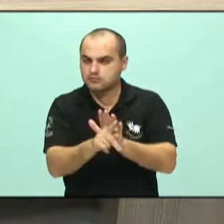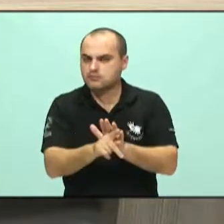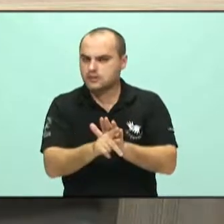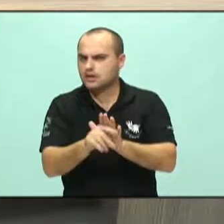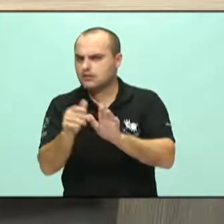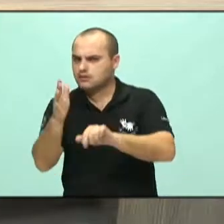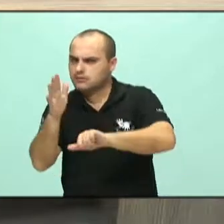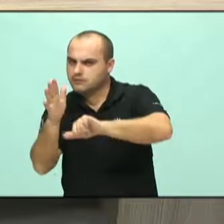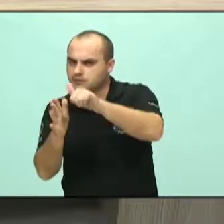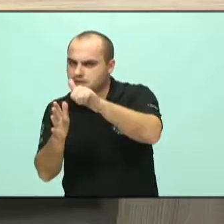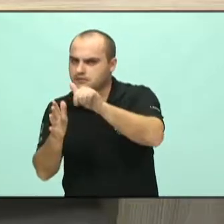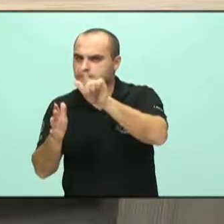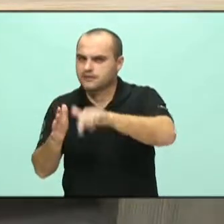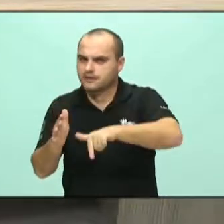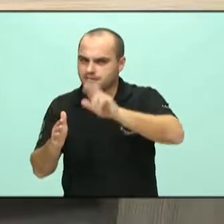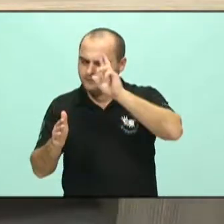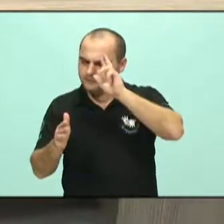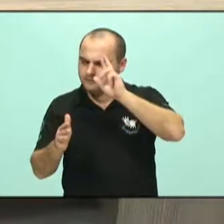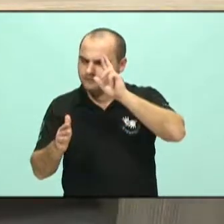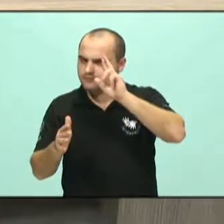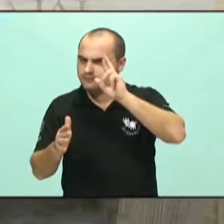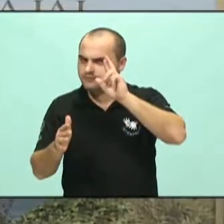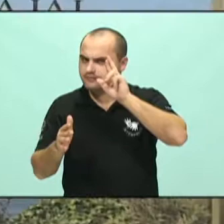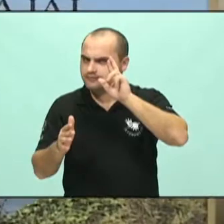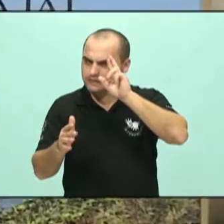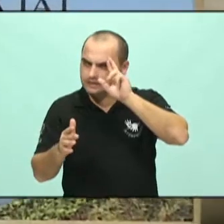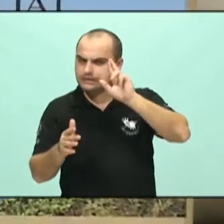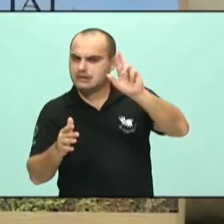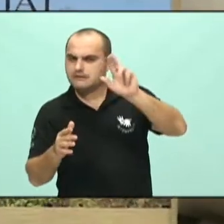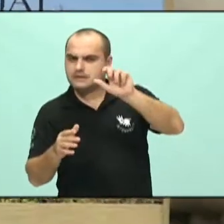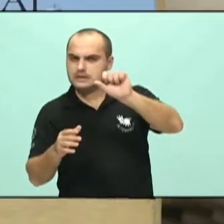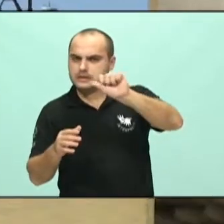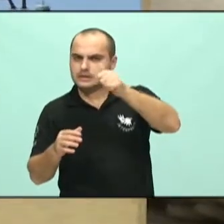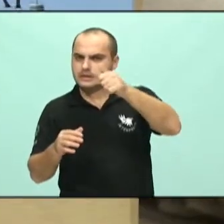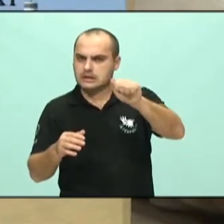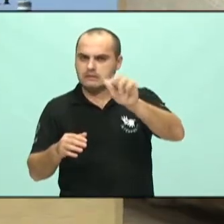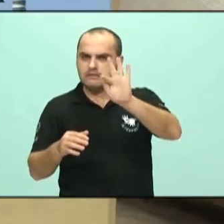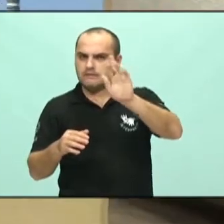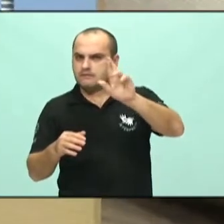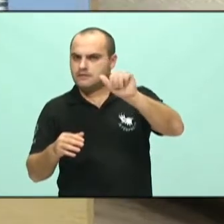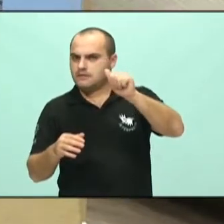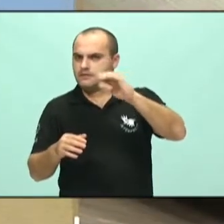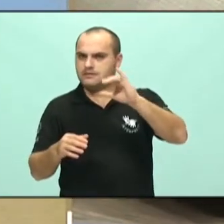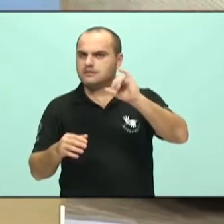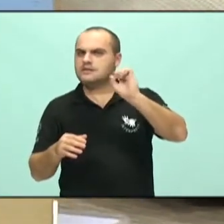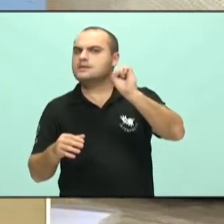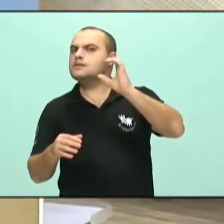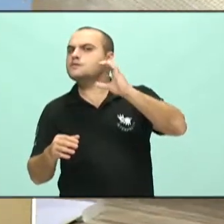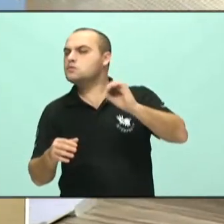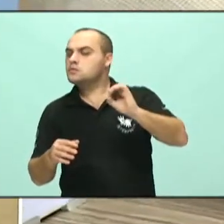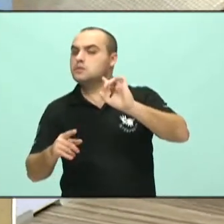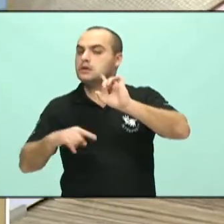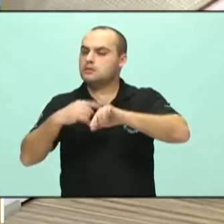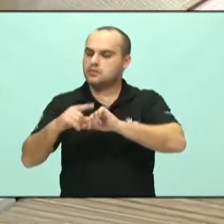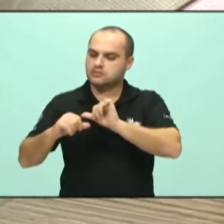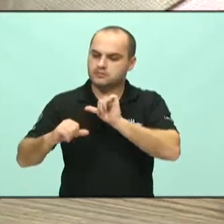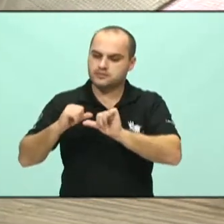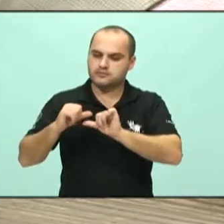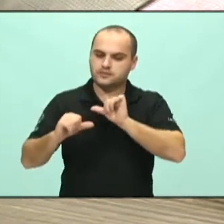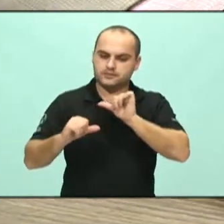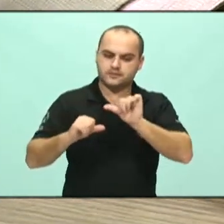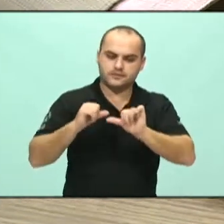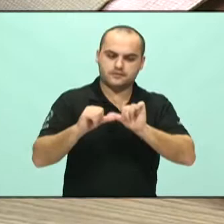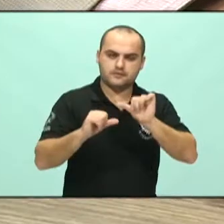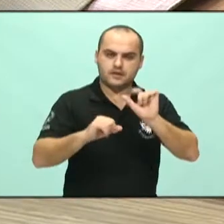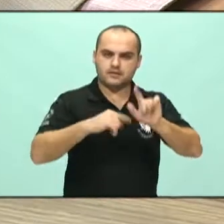primeiro pertencia a São Francisco, depois foi se transformando e acabou se pertencendo a outro